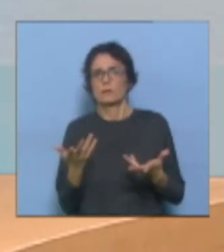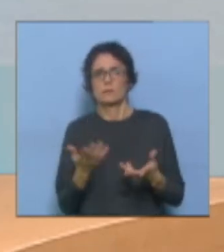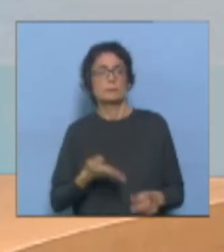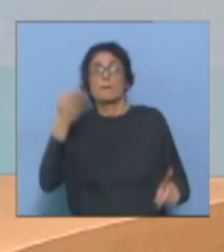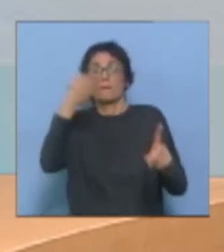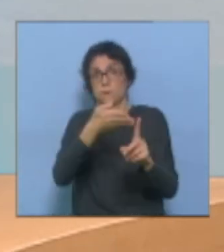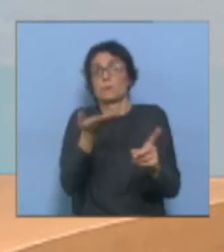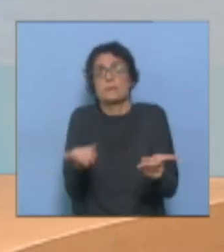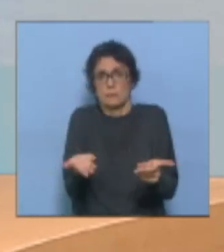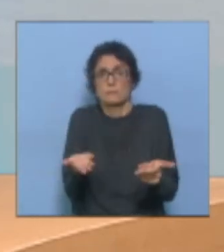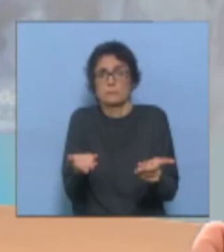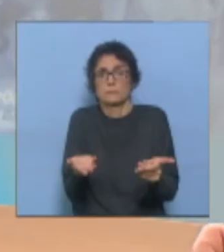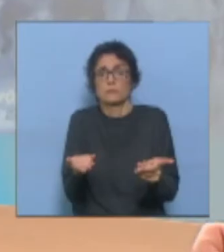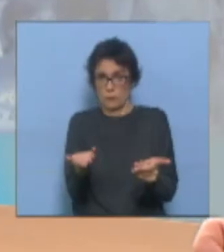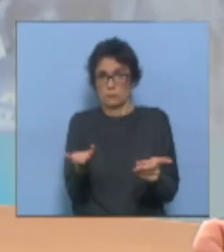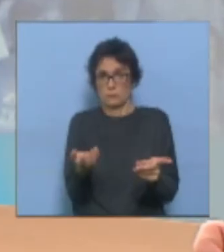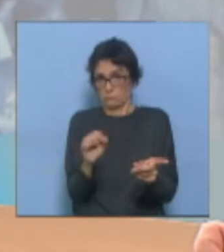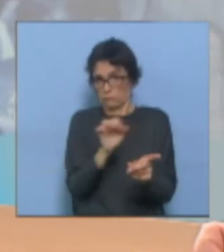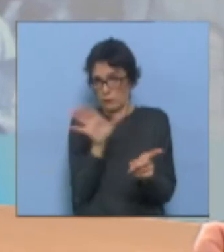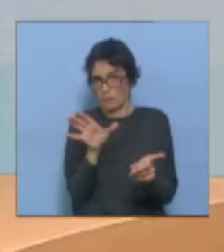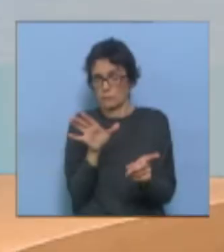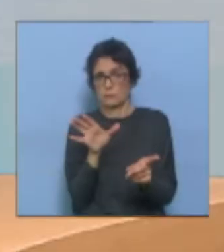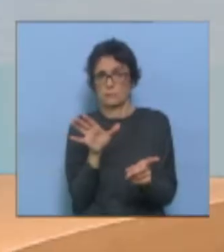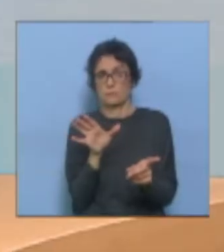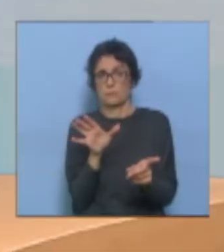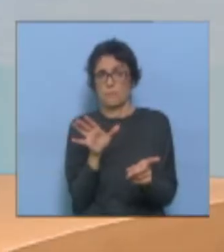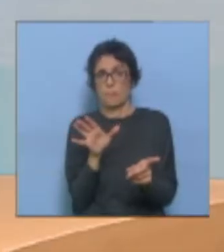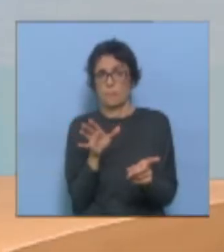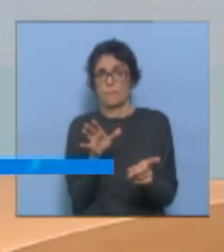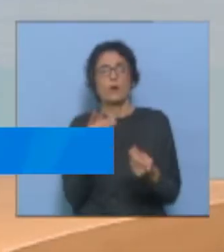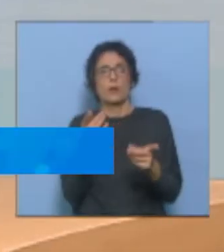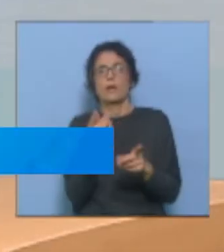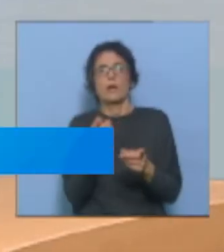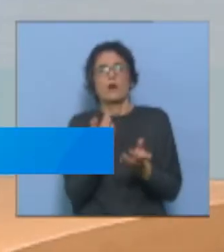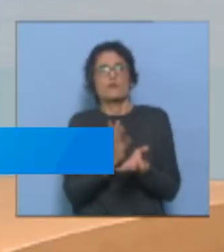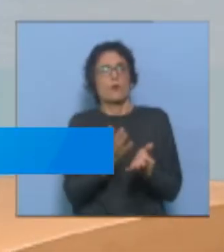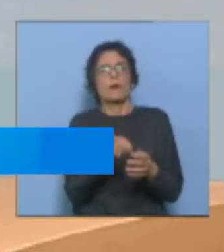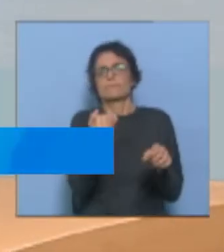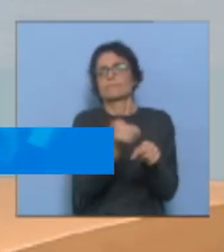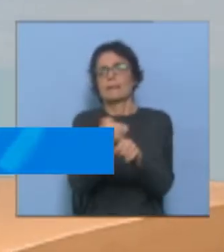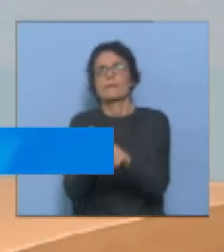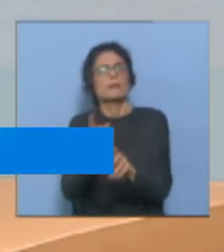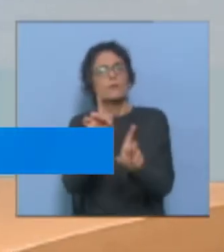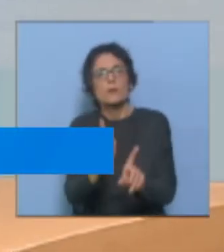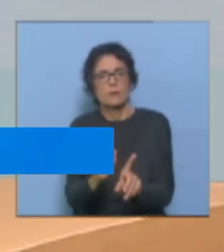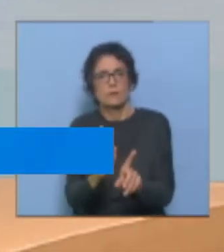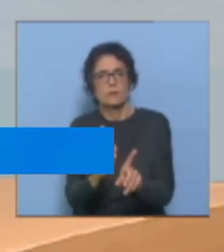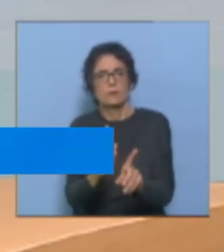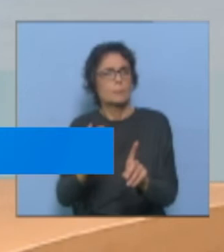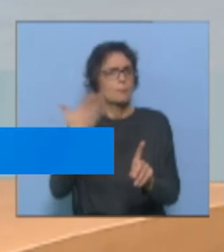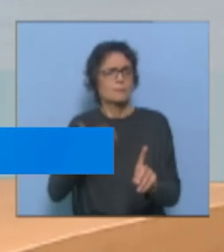nos ambientes da clausura, exatamente. Não é? Portanto, não é só porque vamos fazer coisas, não é? Portanto, não é tanto essa